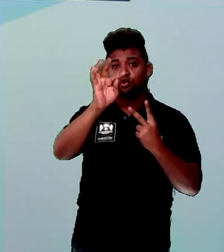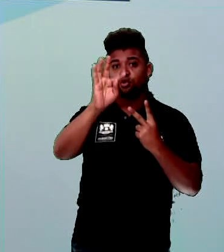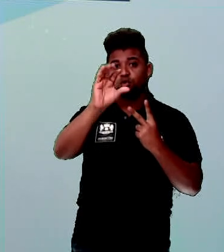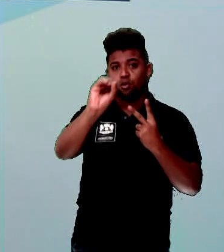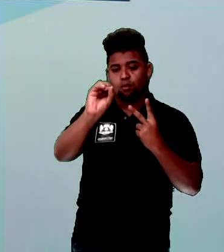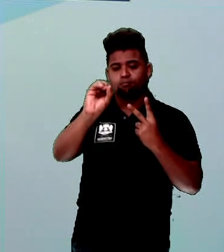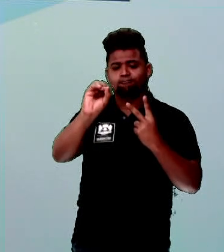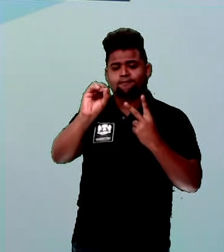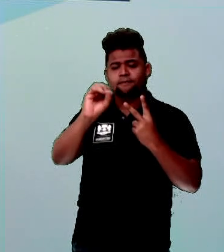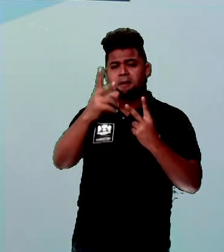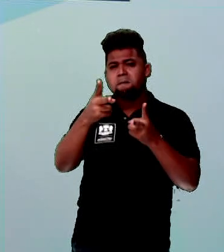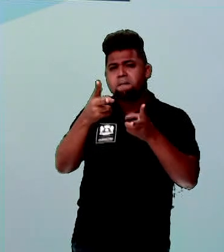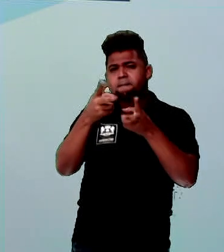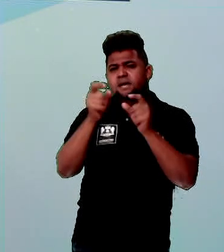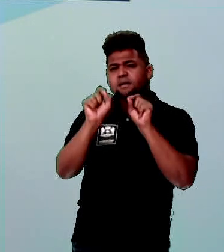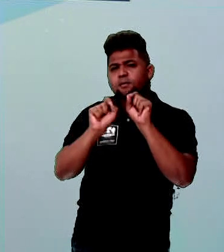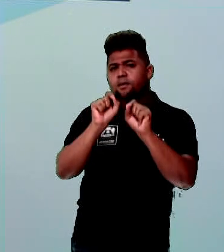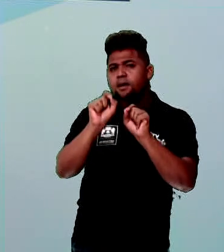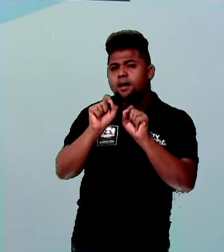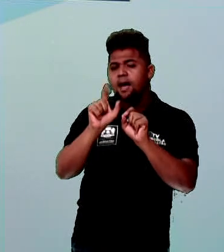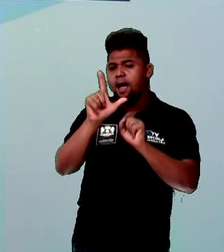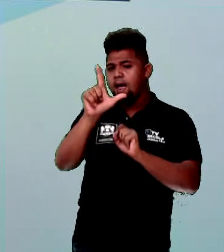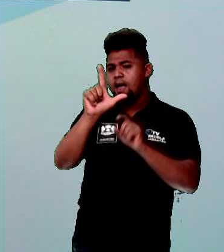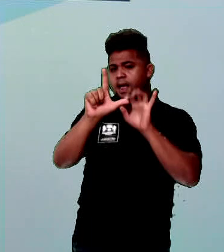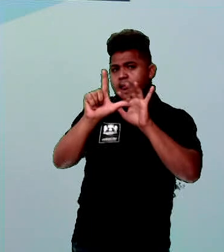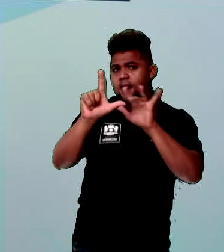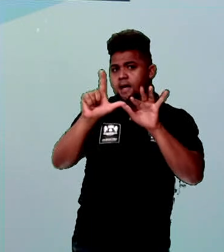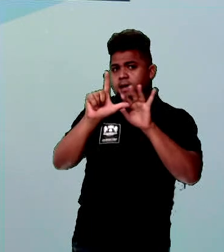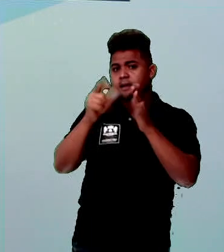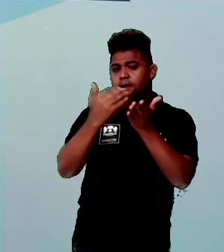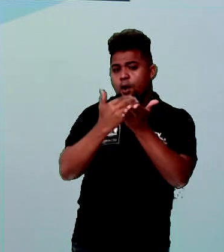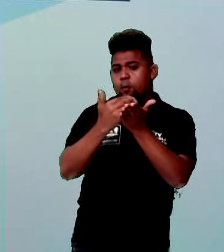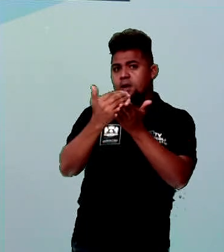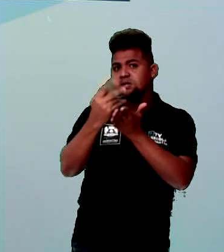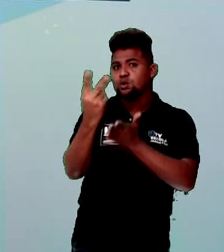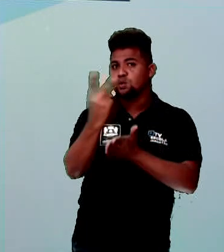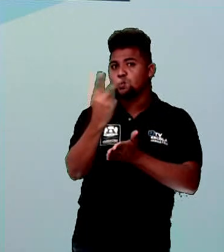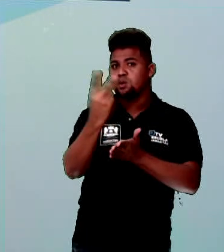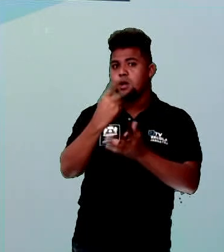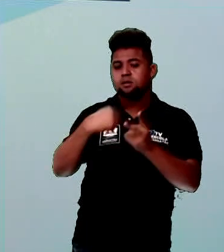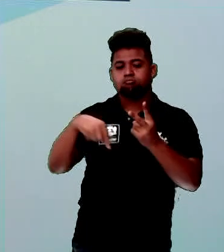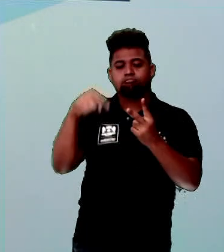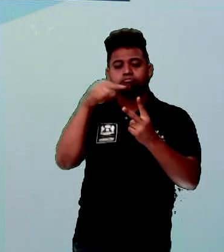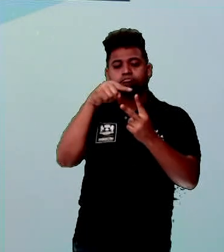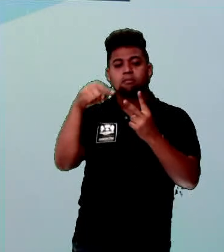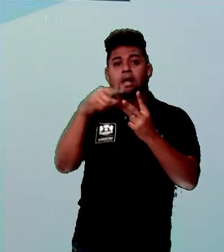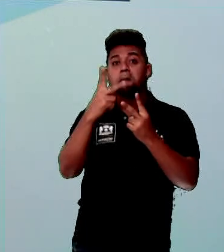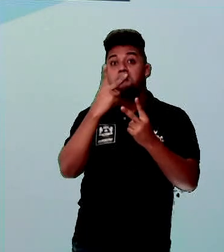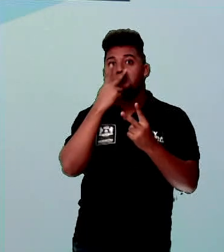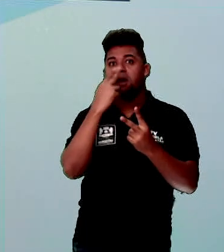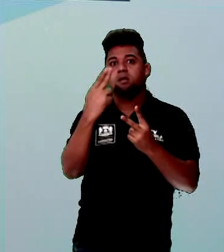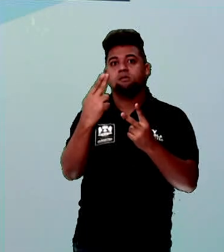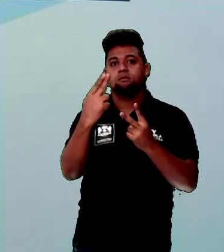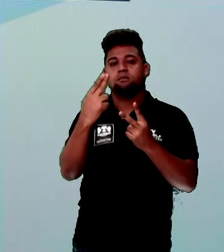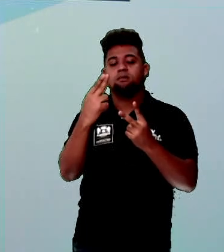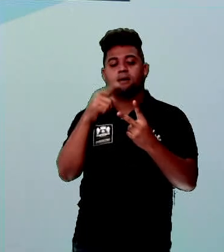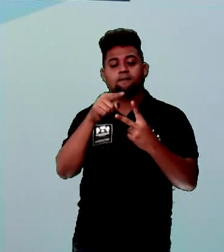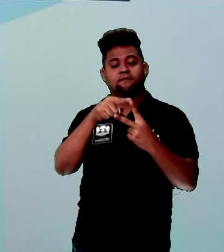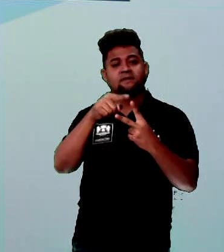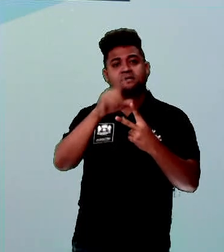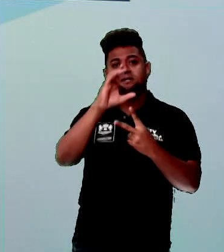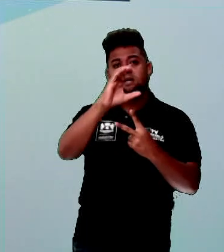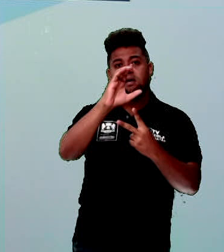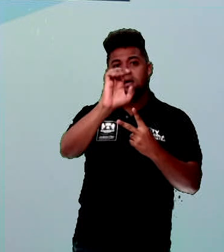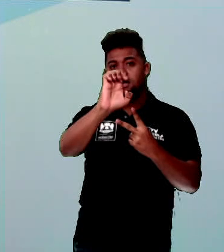Percebam que as letras iniciais das duas palavras são idênticas. C, E e